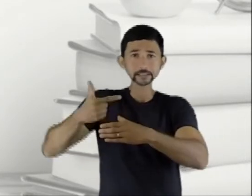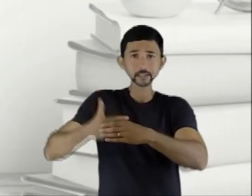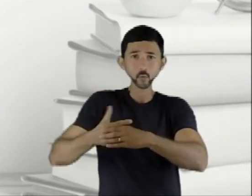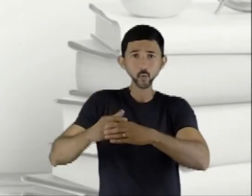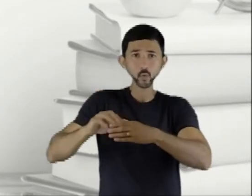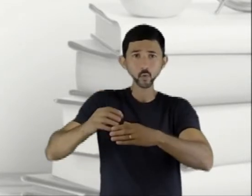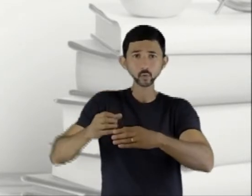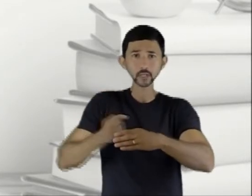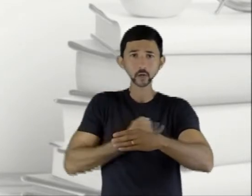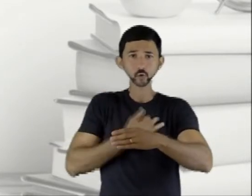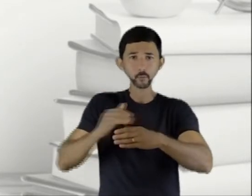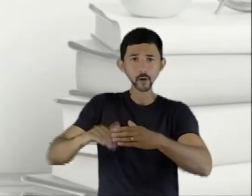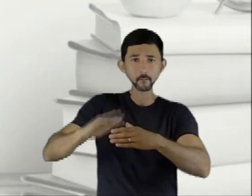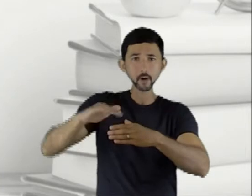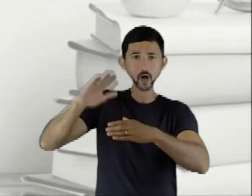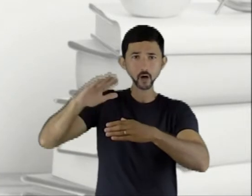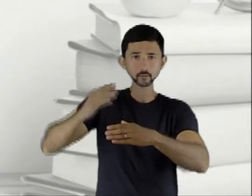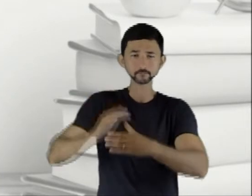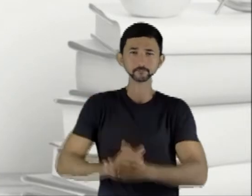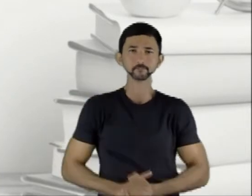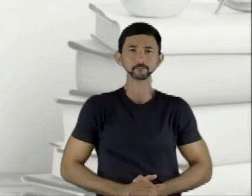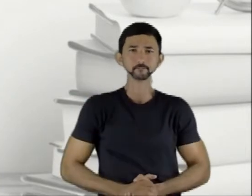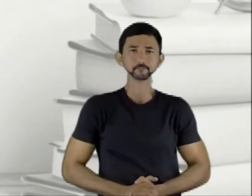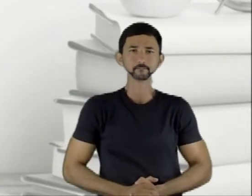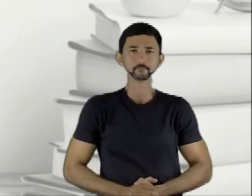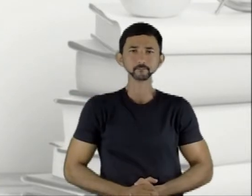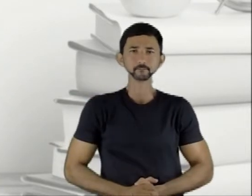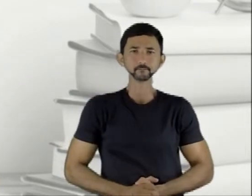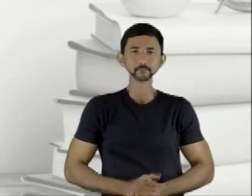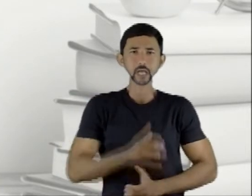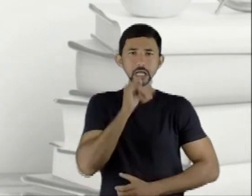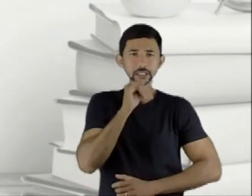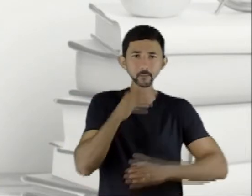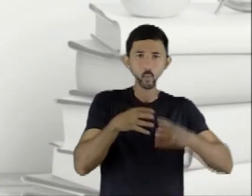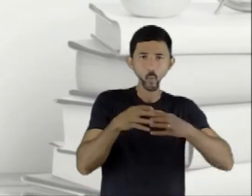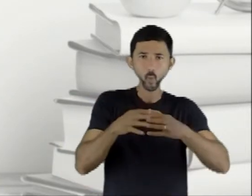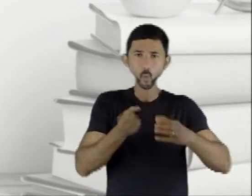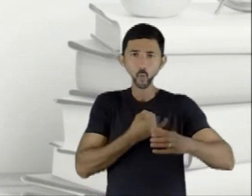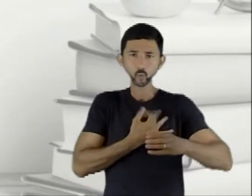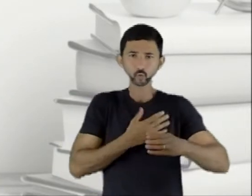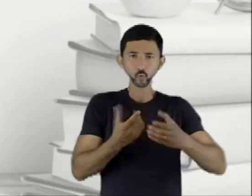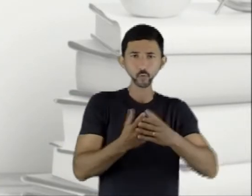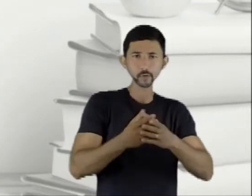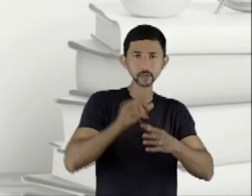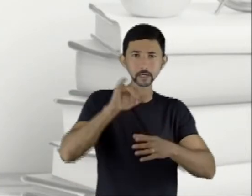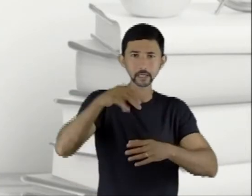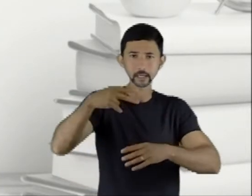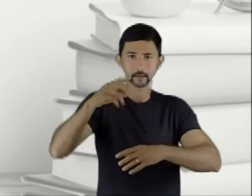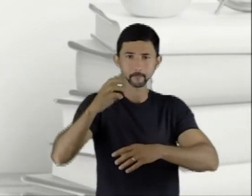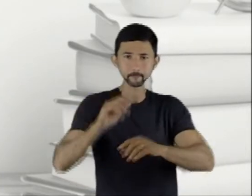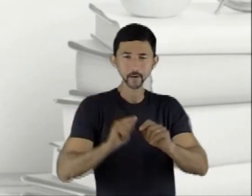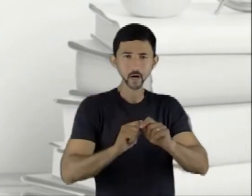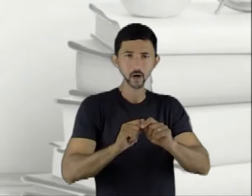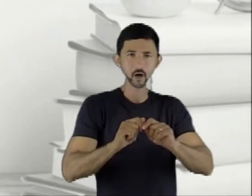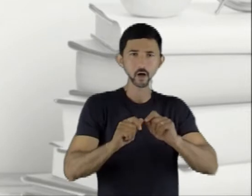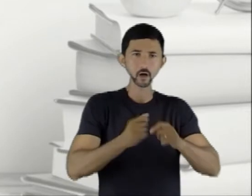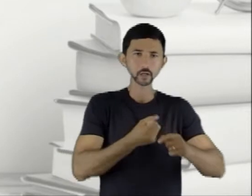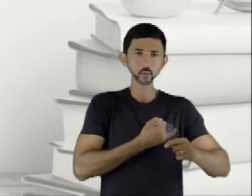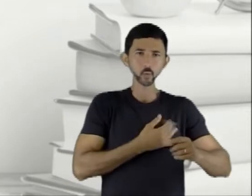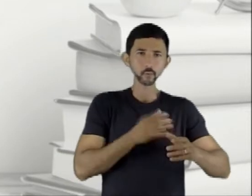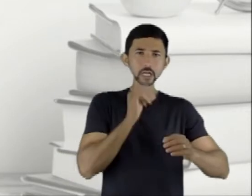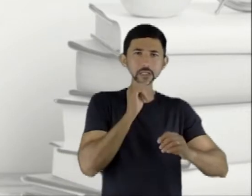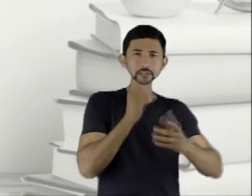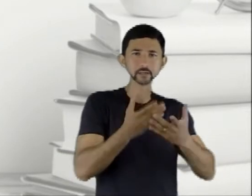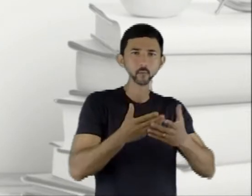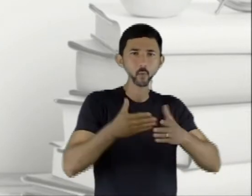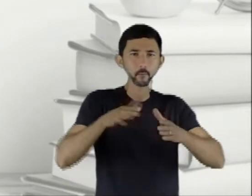valores maiores ou iguais a ela. Se uma série de dados possui uma quantidade ímpar de dados, a mediana